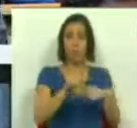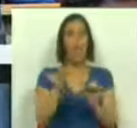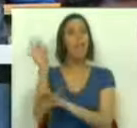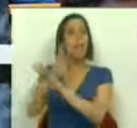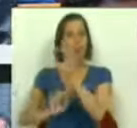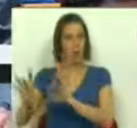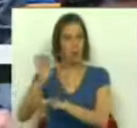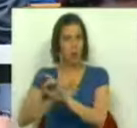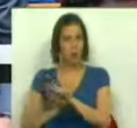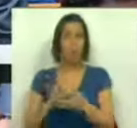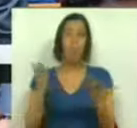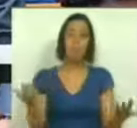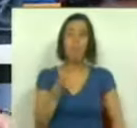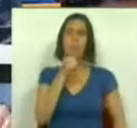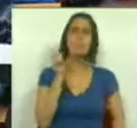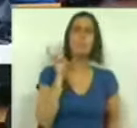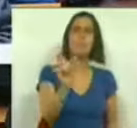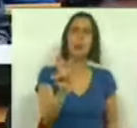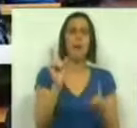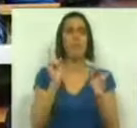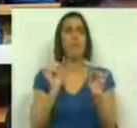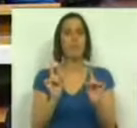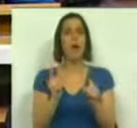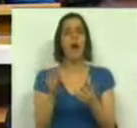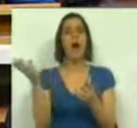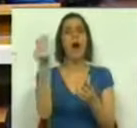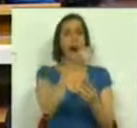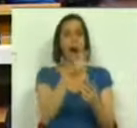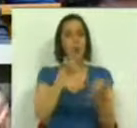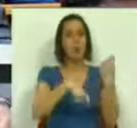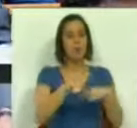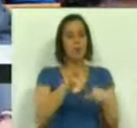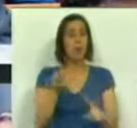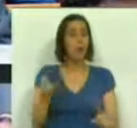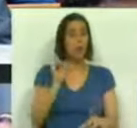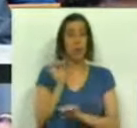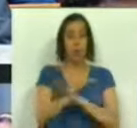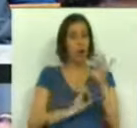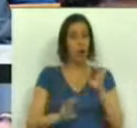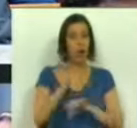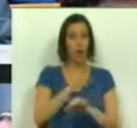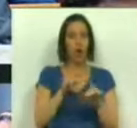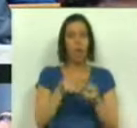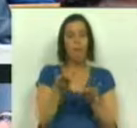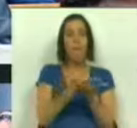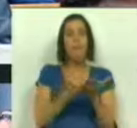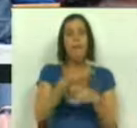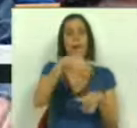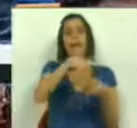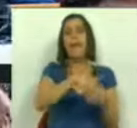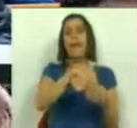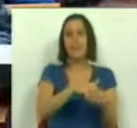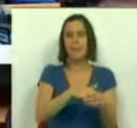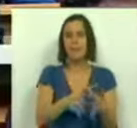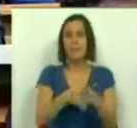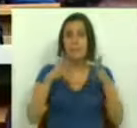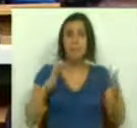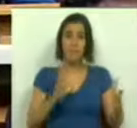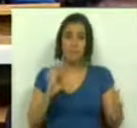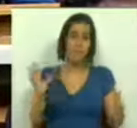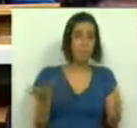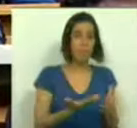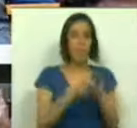a Europa. Numa palavra, muitos blocos comerciais não europeus terão mercados internos mais